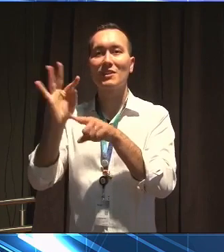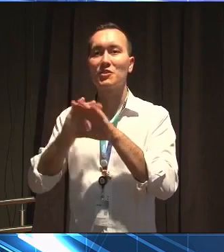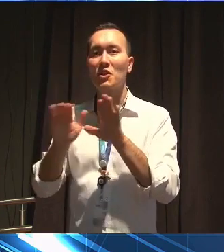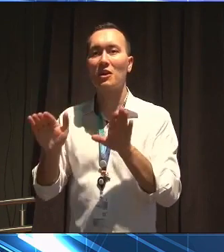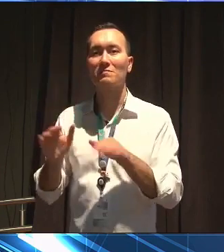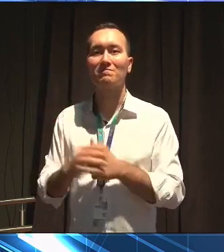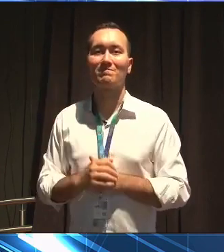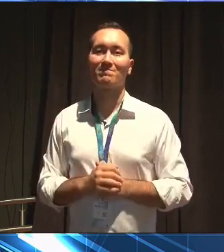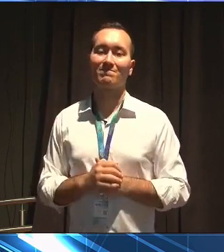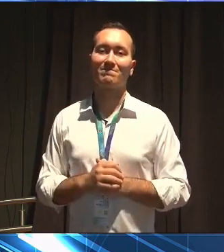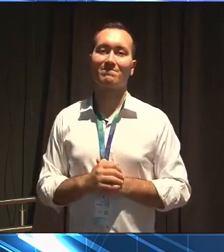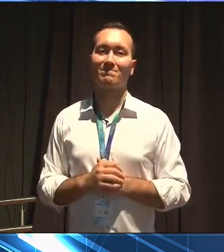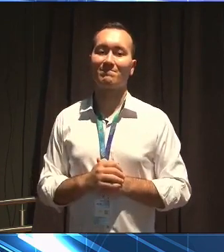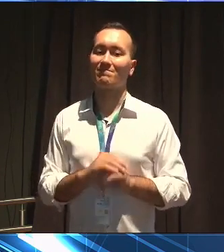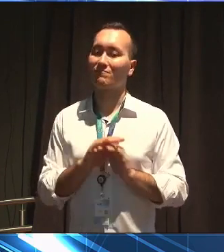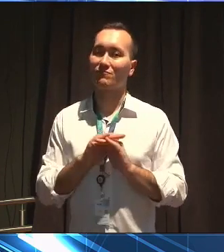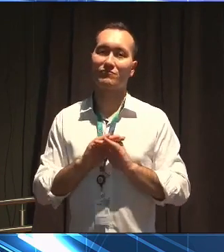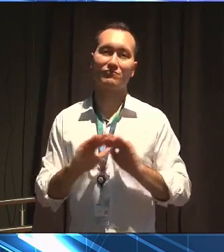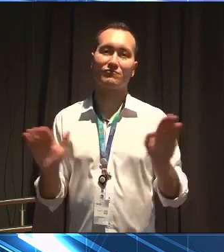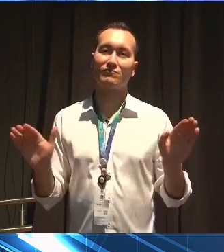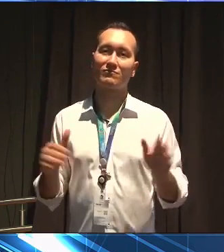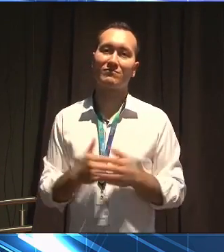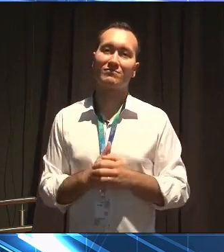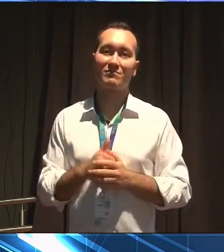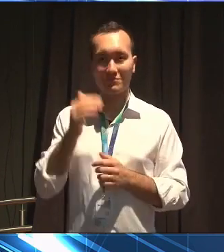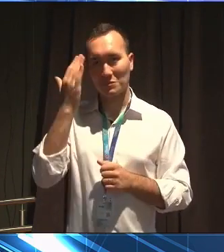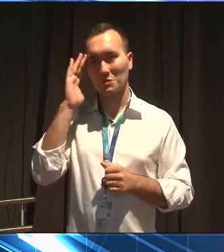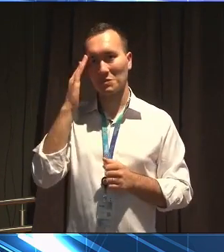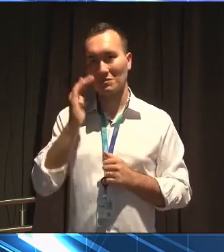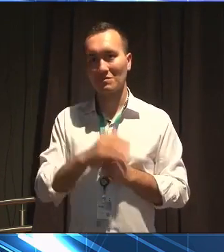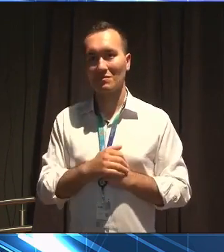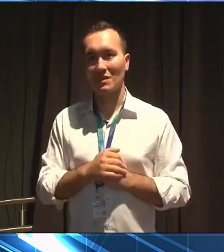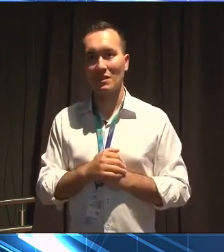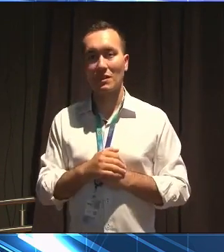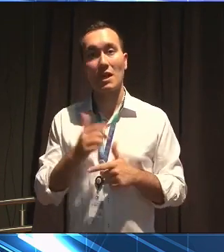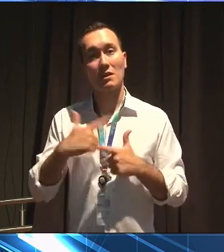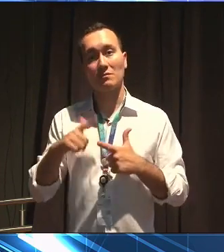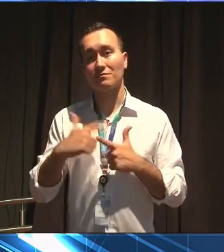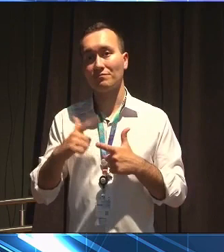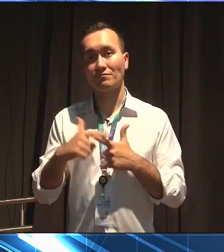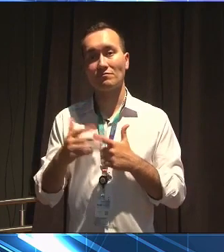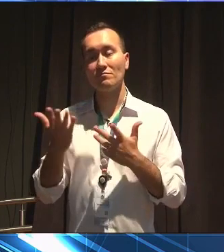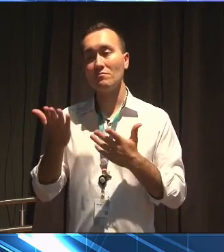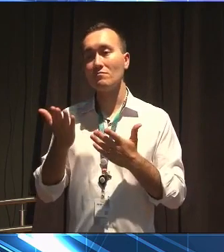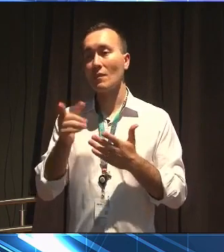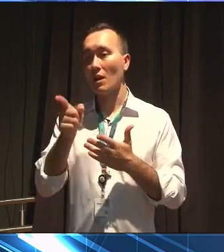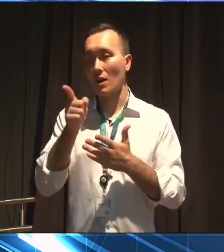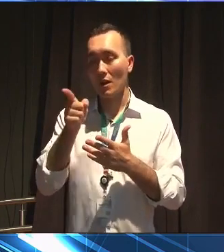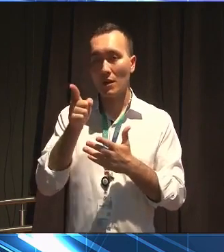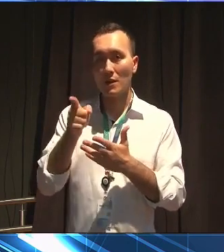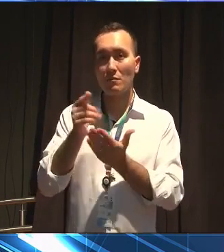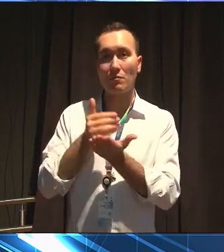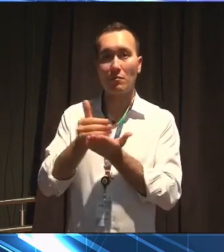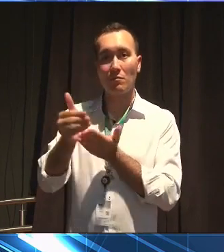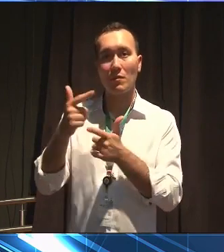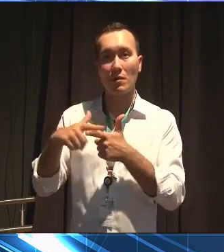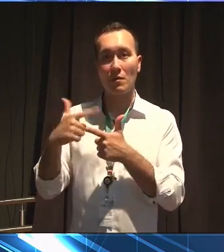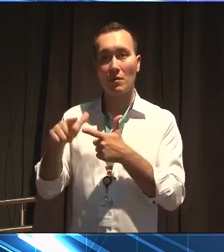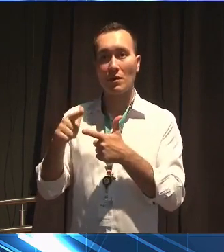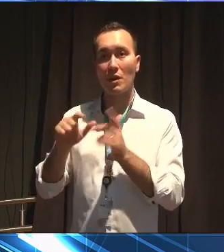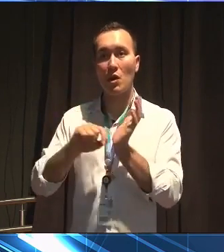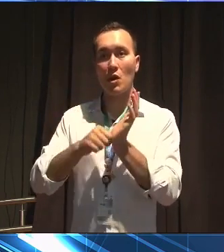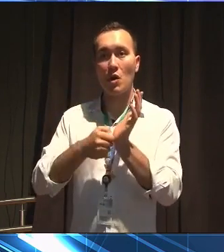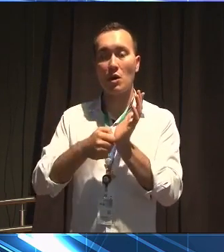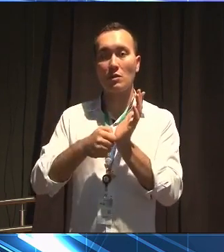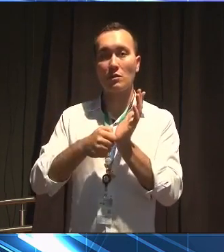da chave de criptografia. É exatamente o mesmo problema que eu trouxe com o JWT. Eu vou ter que resolver. O JWT, a chave de